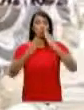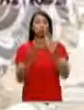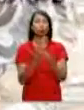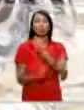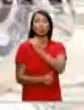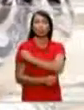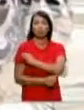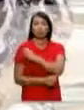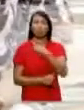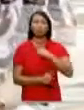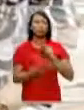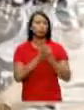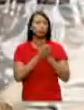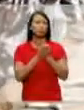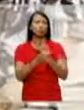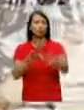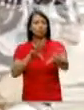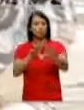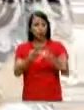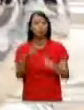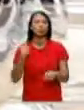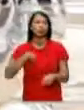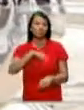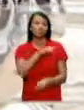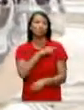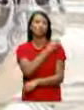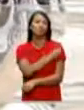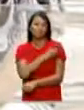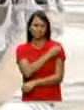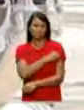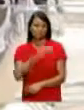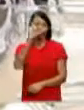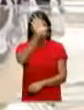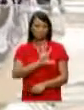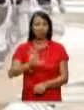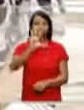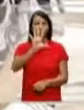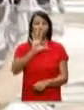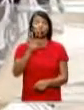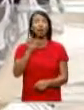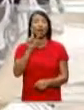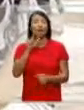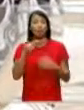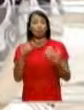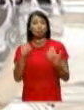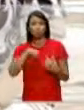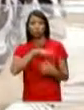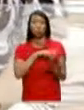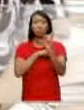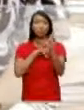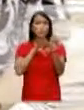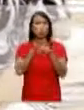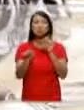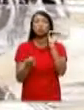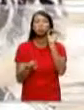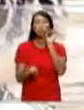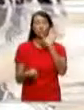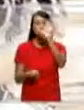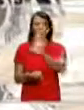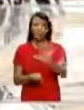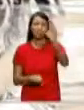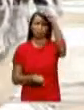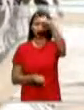de Enfermagem, ela tem contribuído muito para a formação dos nossos enfermeiros na região, tá? Porque nós não formamos só na